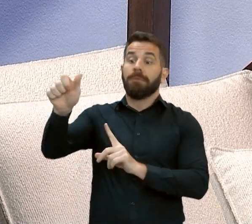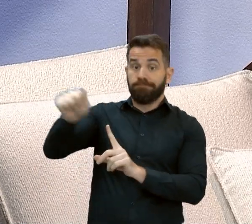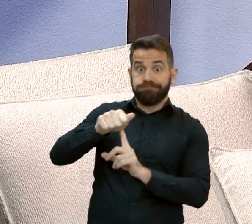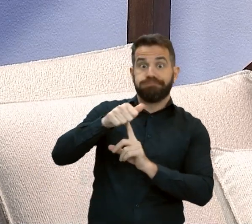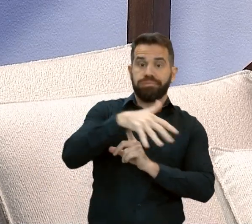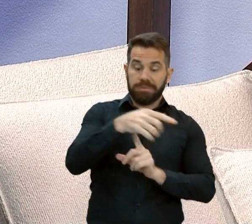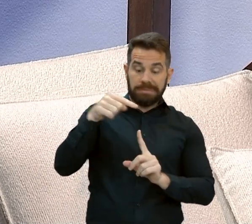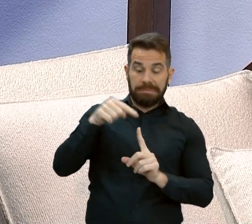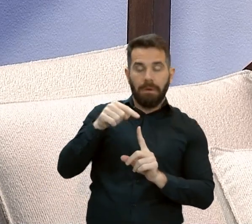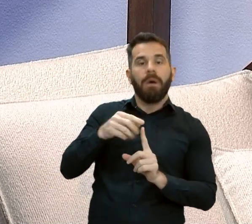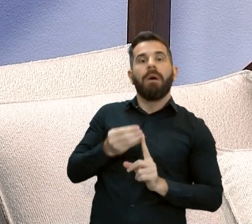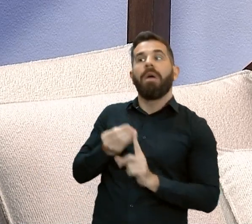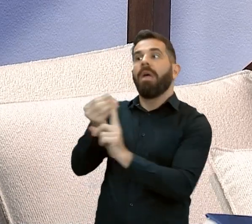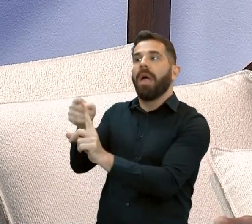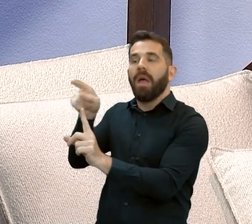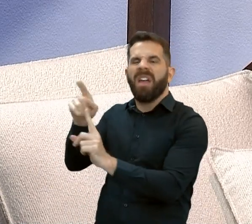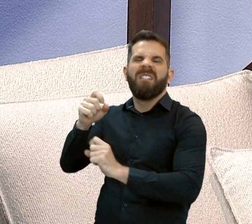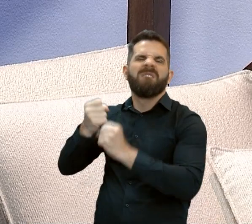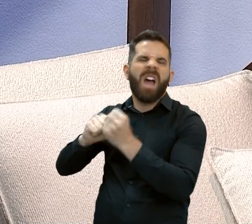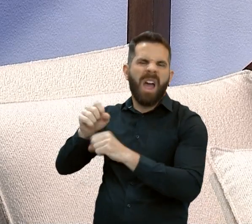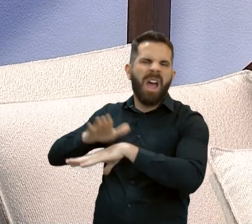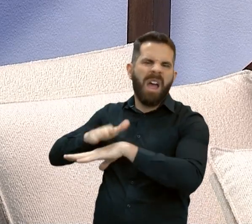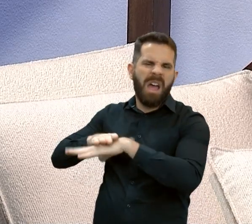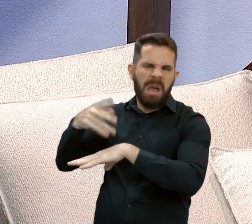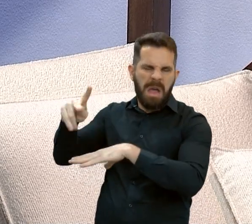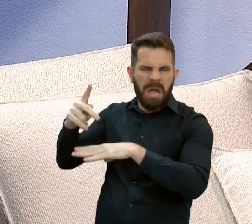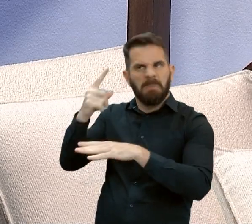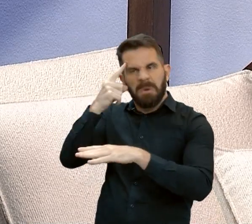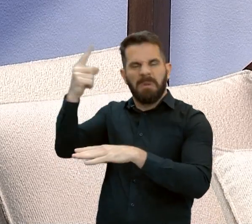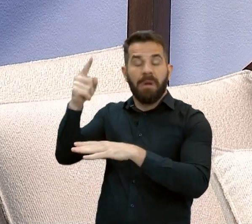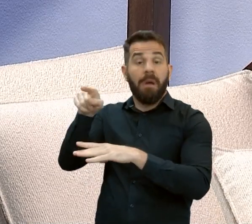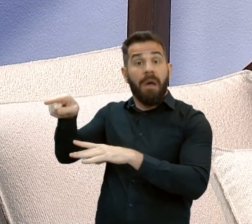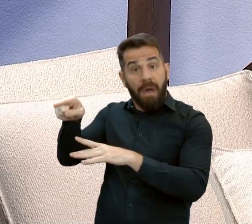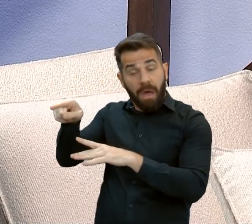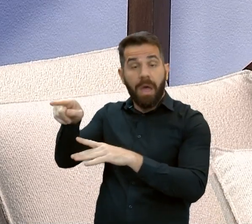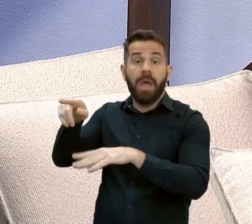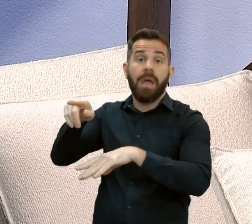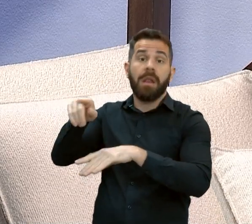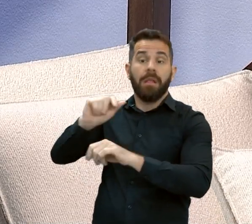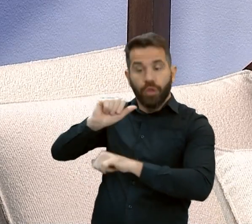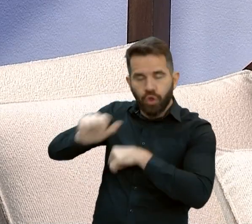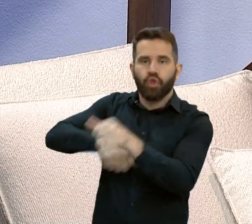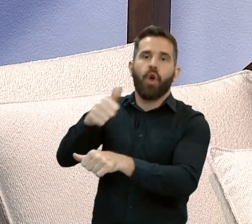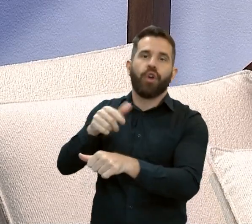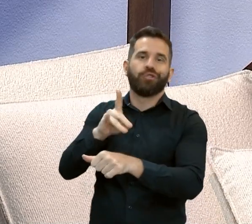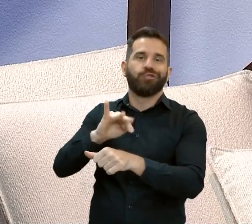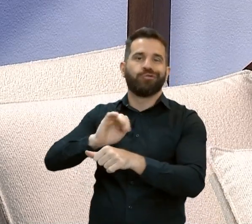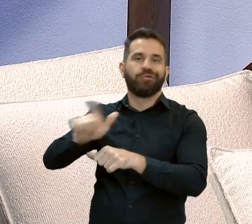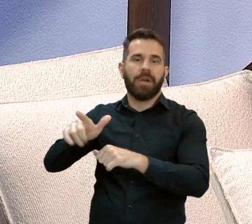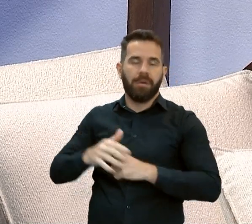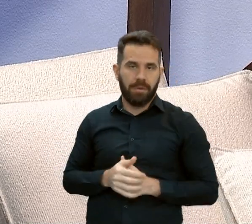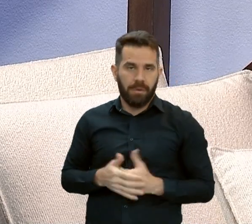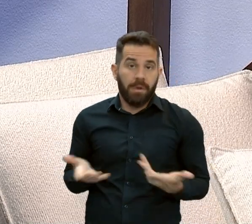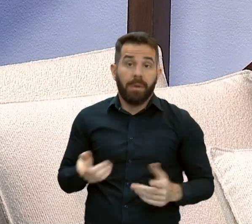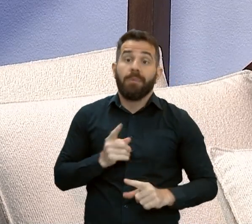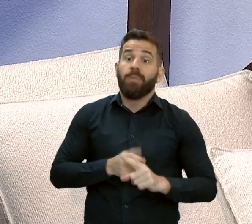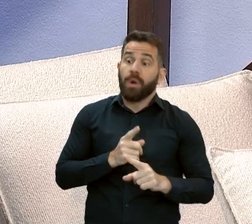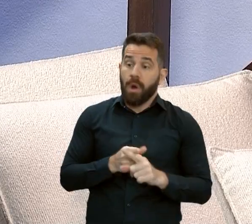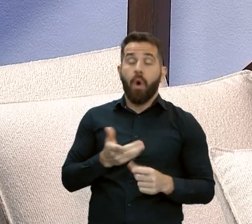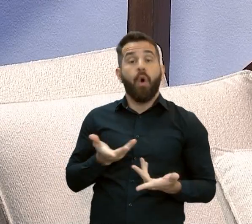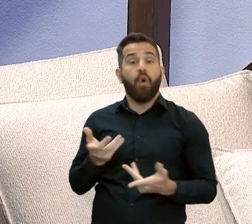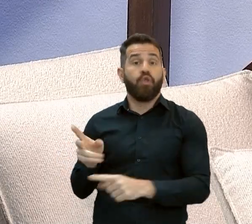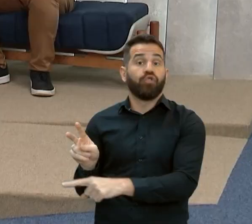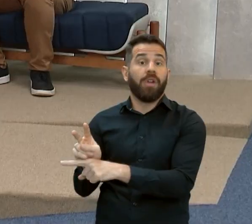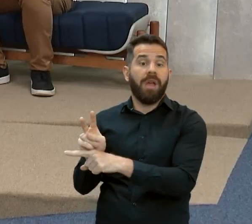o analógico. Então, ele hoje é o nosso transmissor reserva. Então, a gente não perdeu, porque caso contrário, era jogar fora.